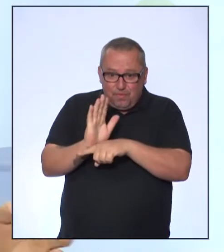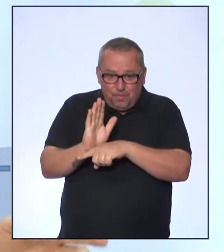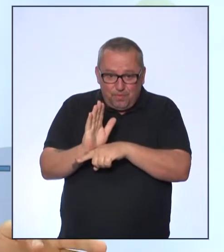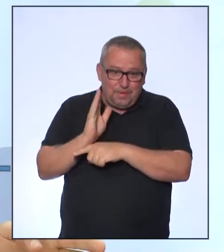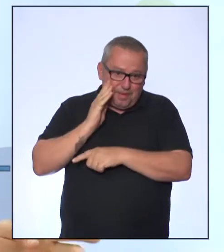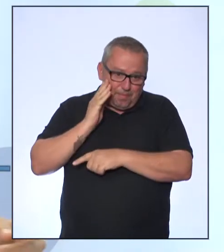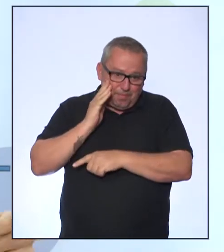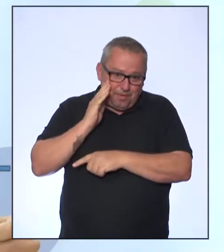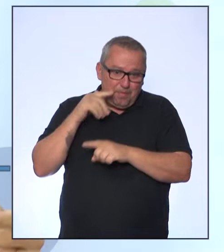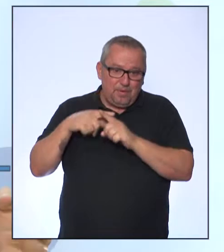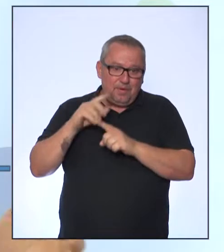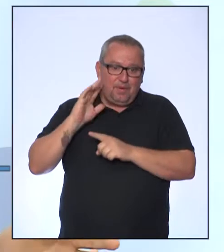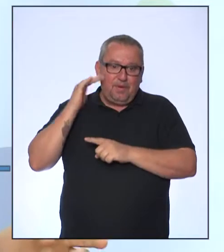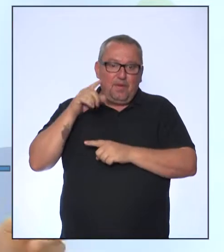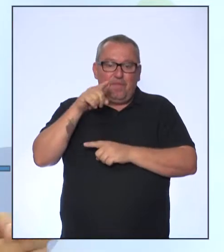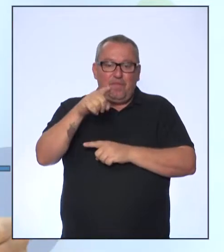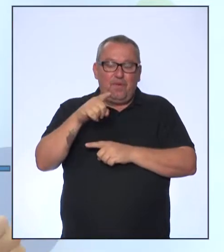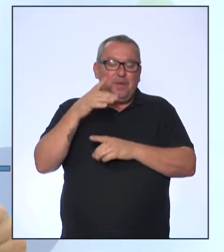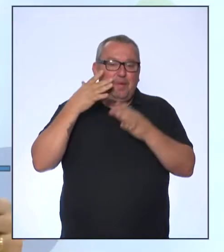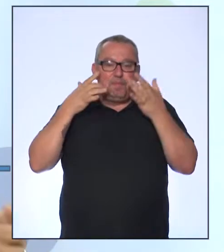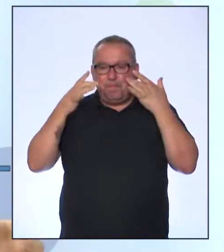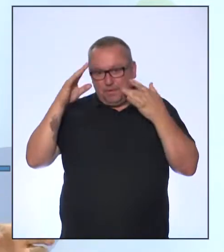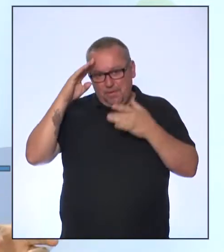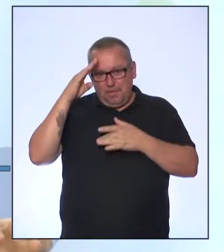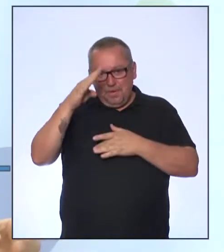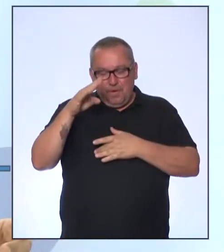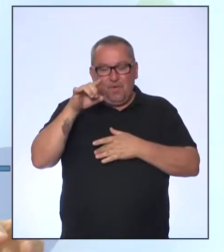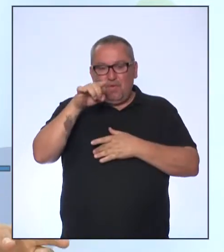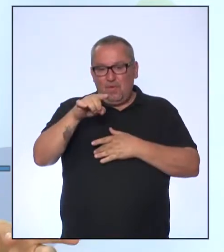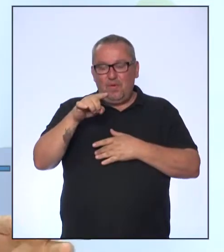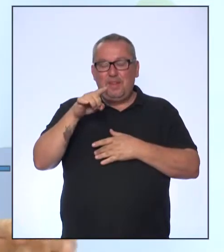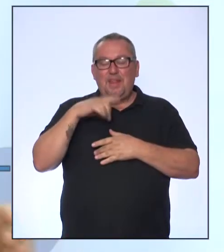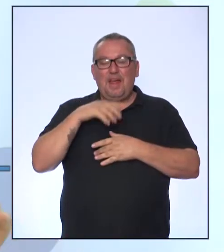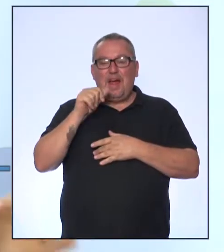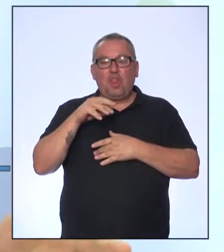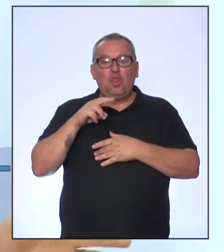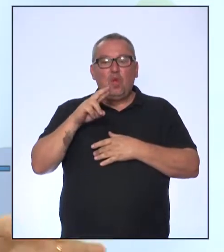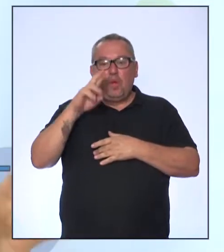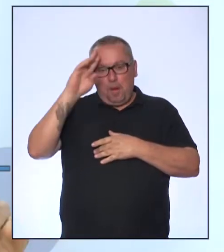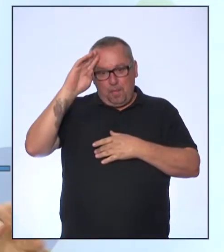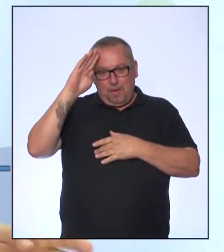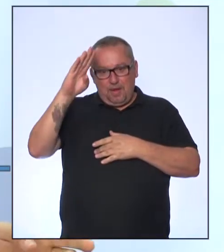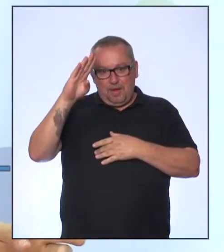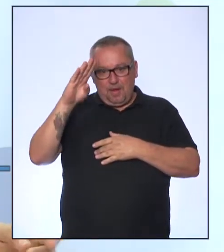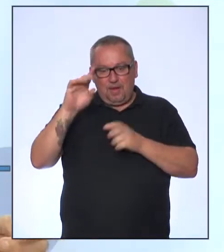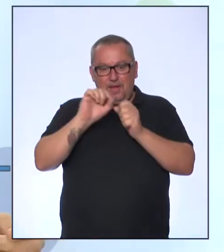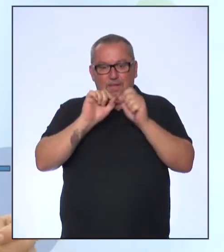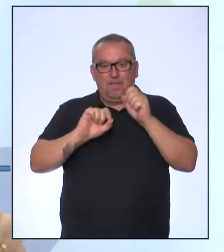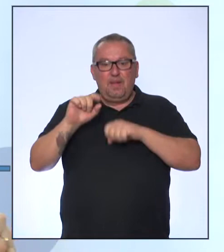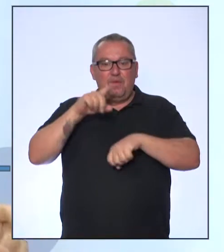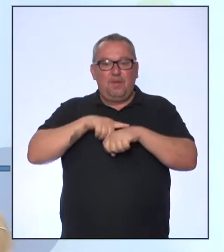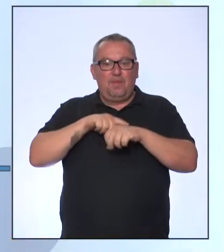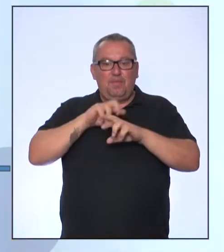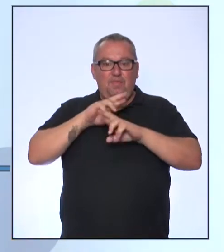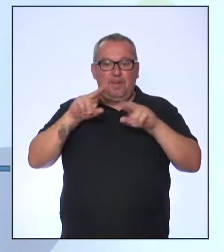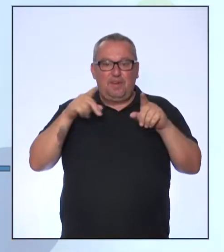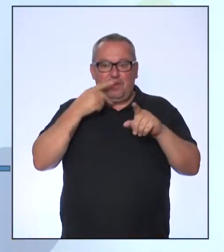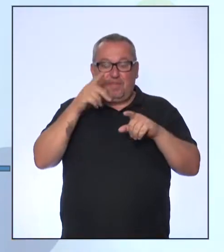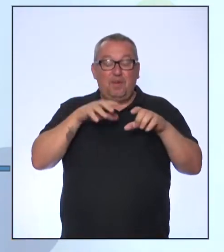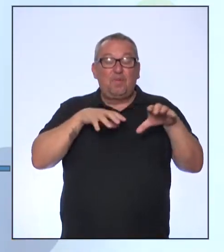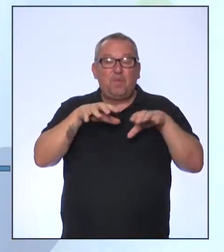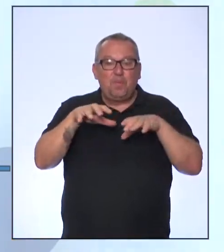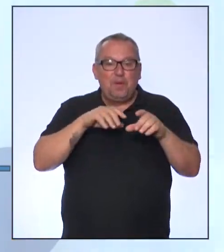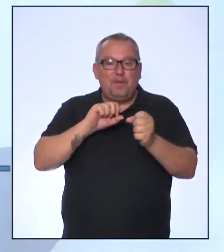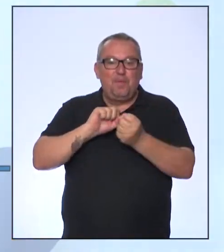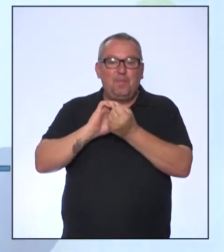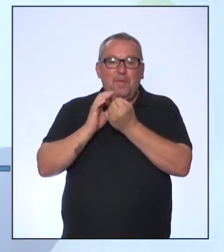está acontecendo. Você é o ator principal, você é o protagonista dessa história, que acontece num momento totalmente diferente, né? A gente está falando de um momento de